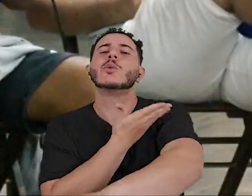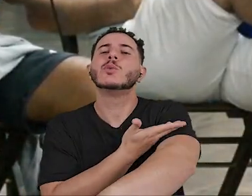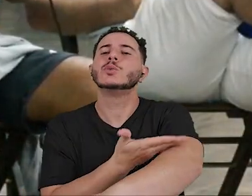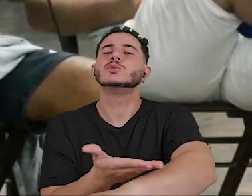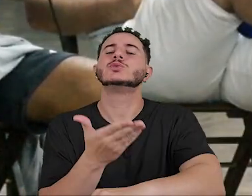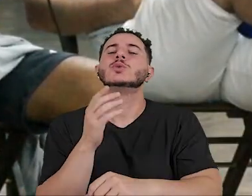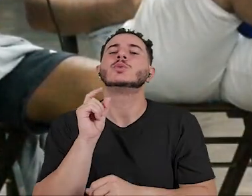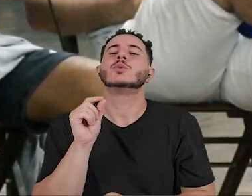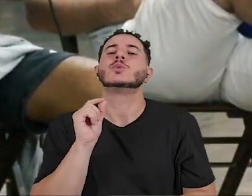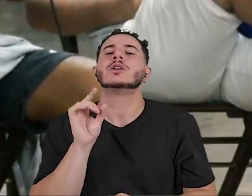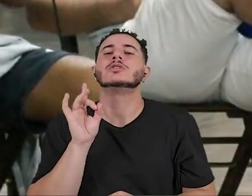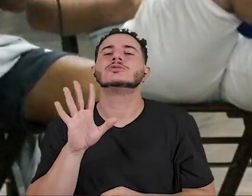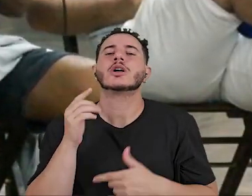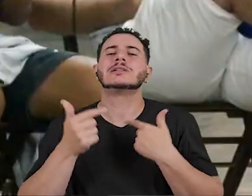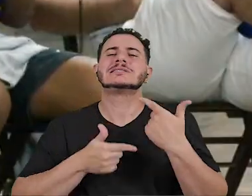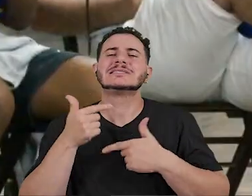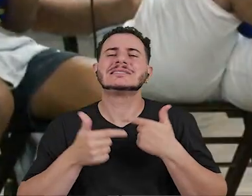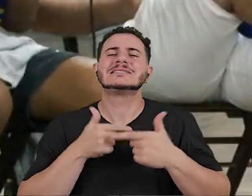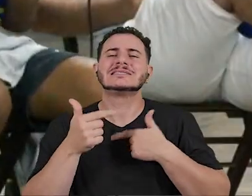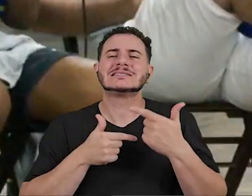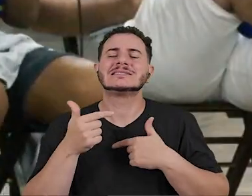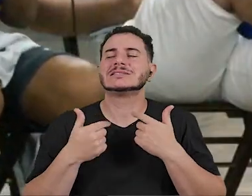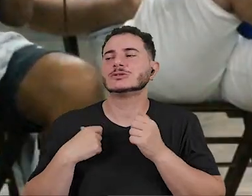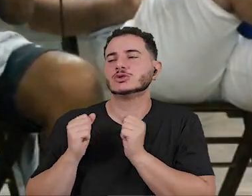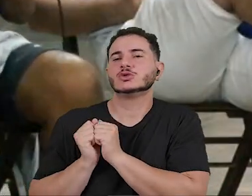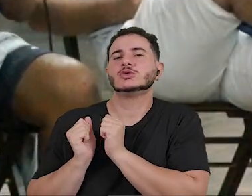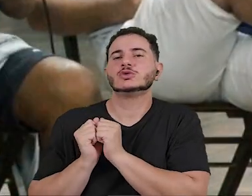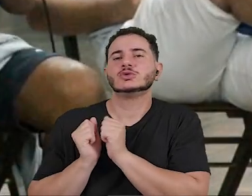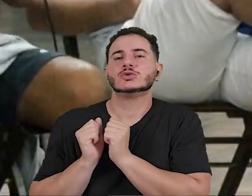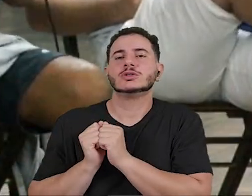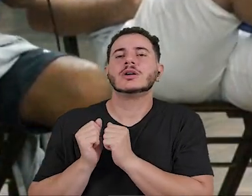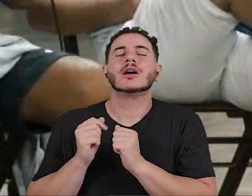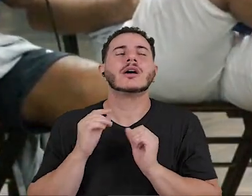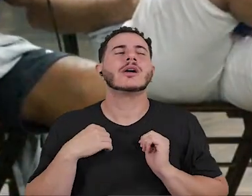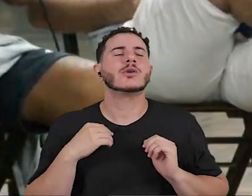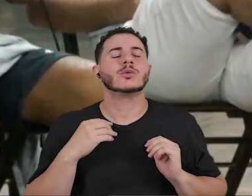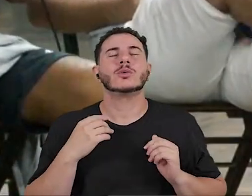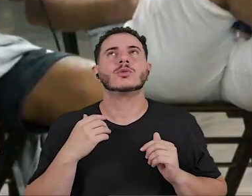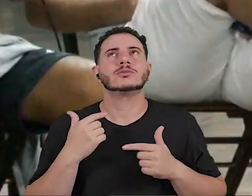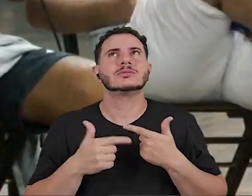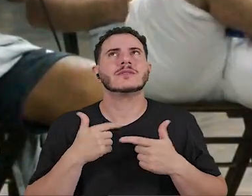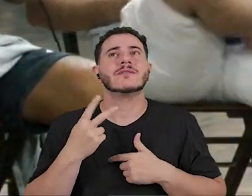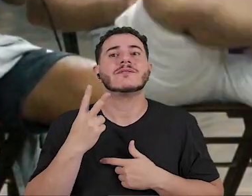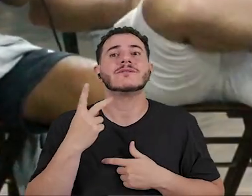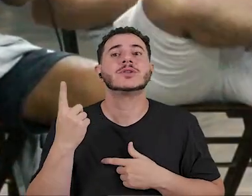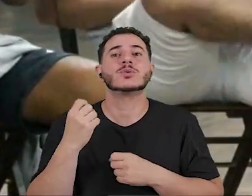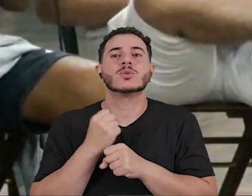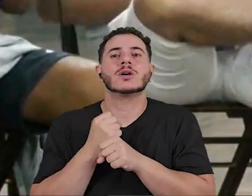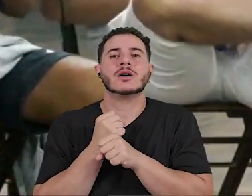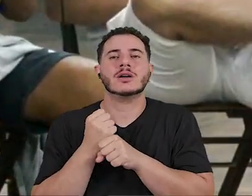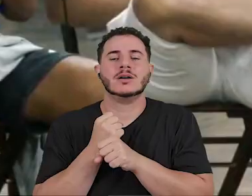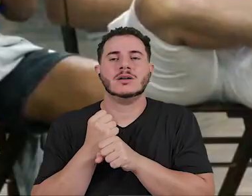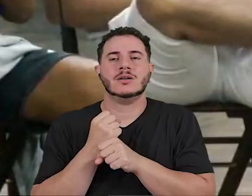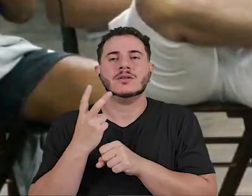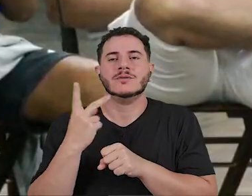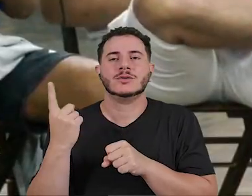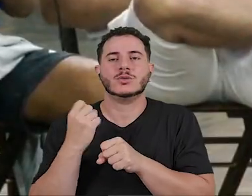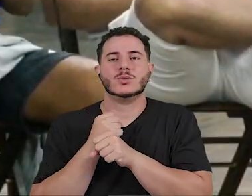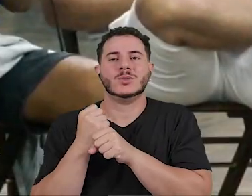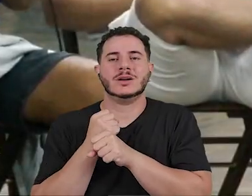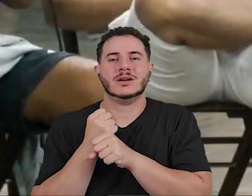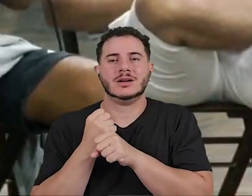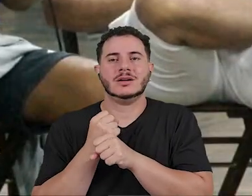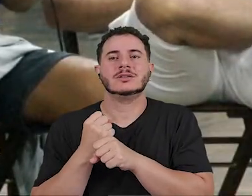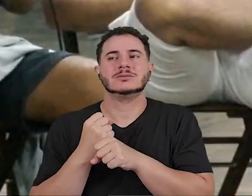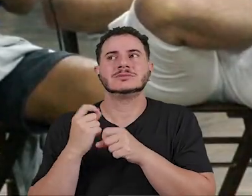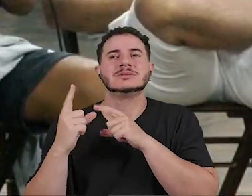eu escutei muita toada. 21 anos agora. Então toda a toada do Estrela Brilhante. Canto, para onde eu vou